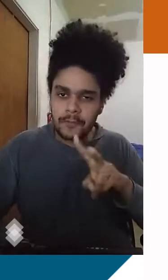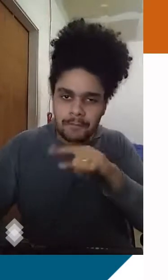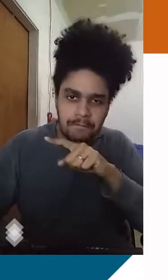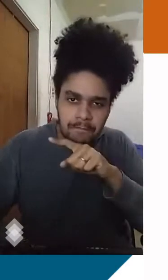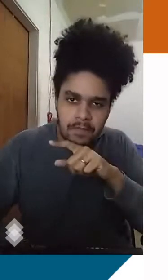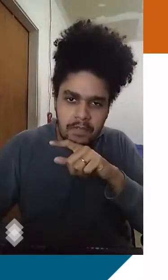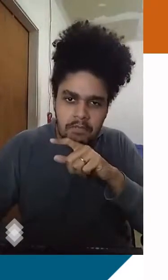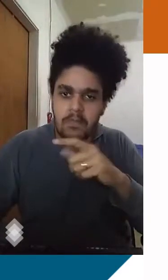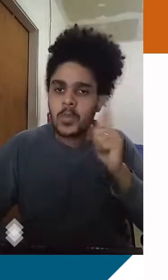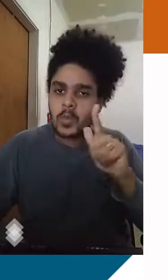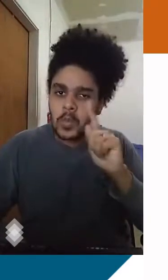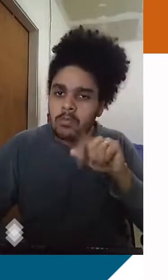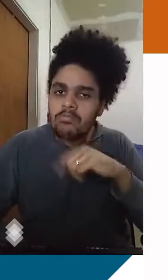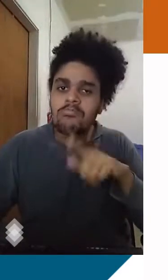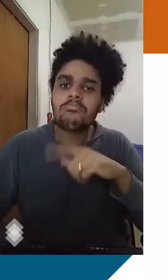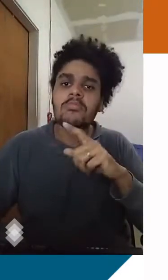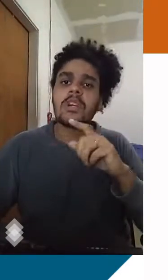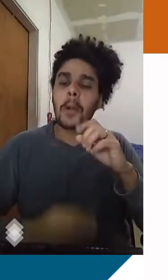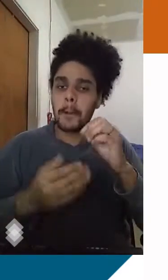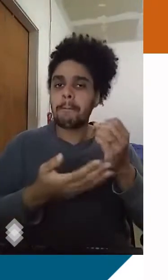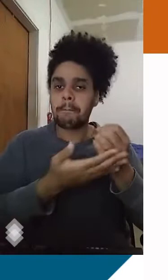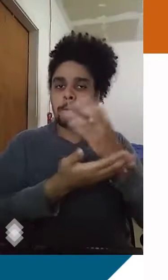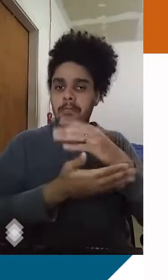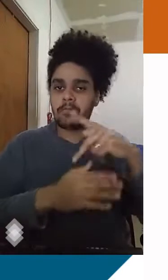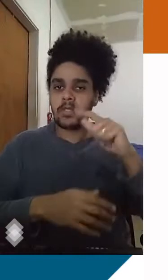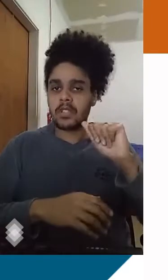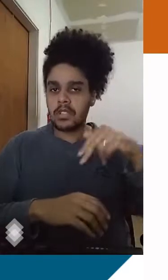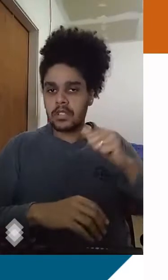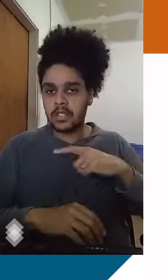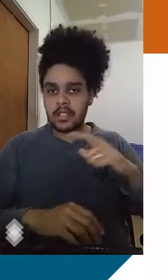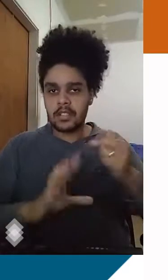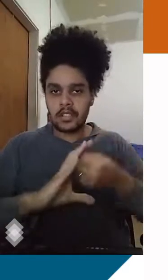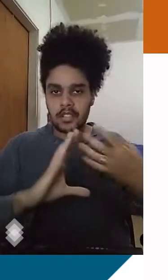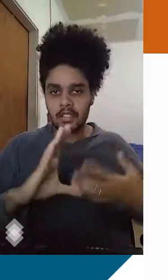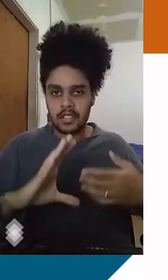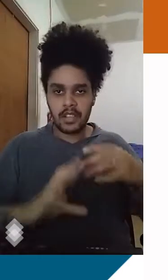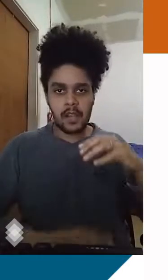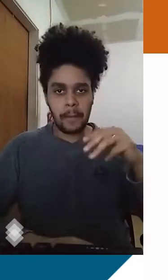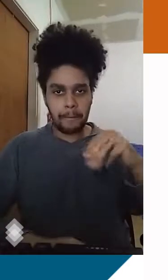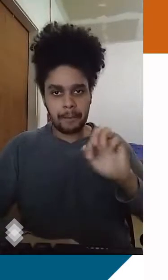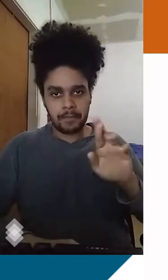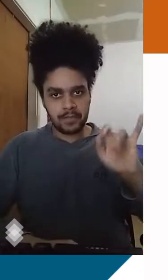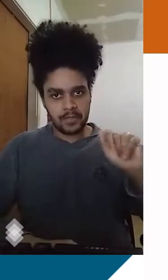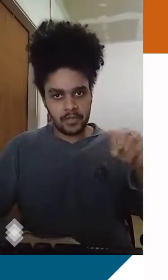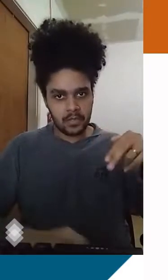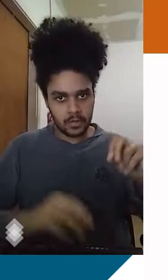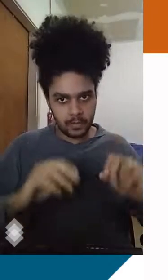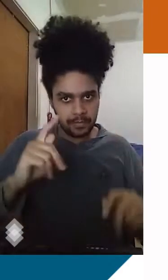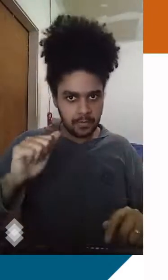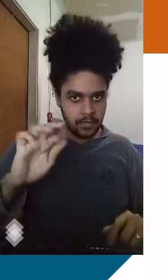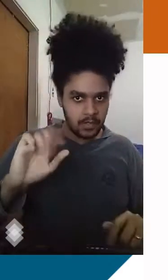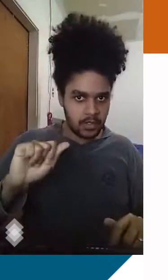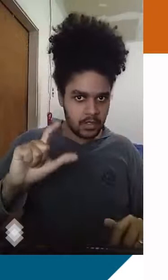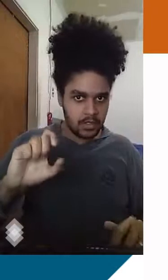vocês podem ver aqui, geralmente a projeção plana, ela possui essas características aqui de formato de meridiano e paralelo,